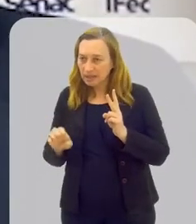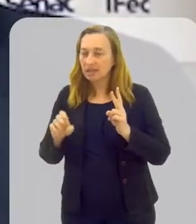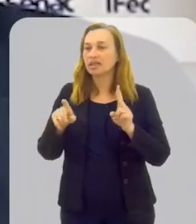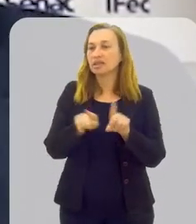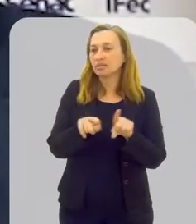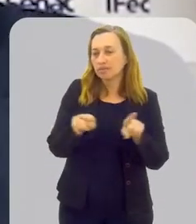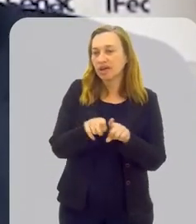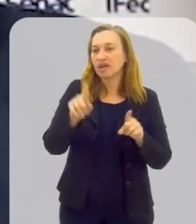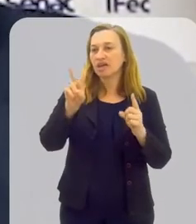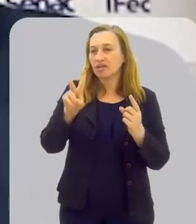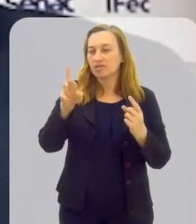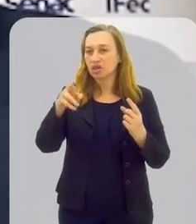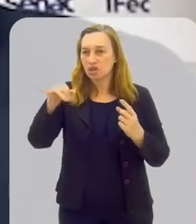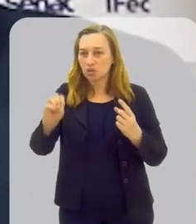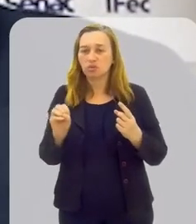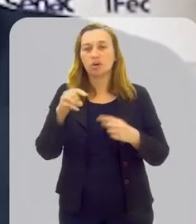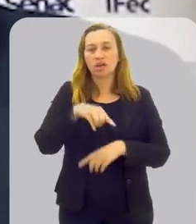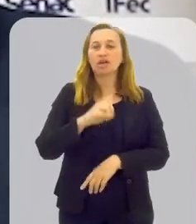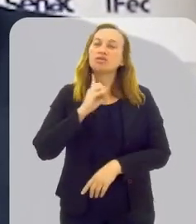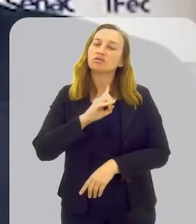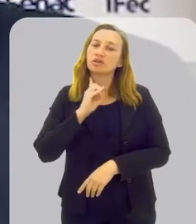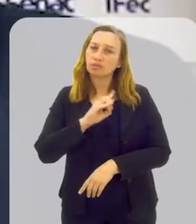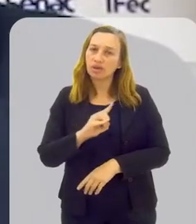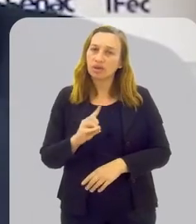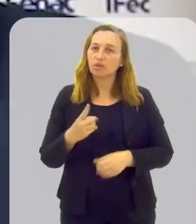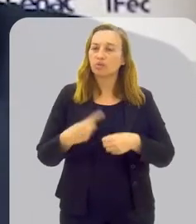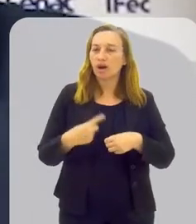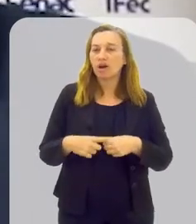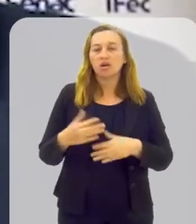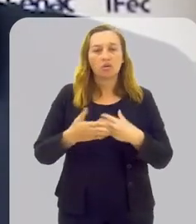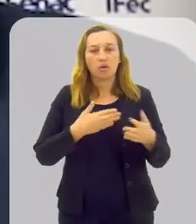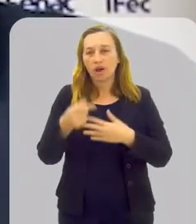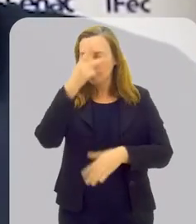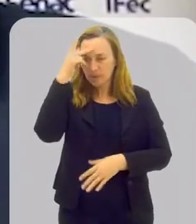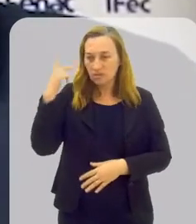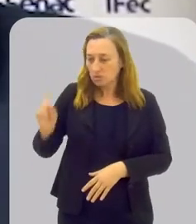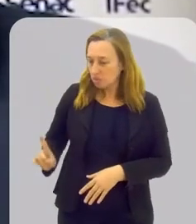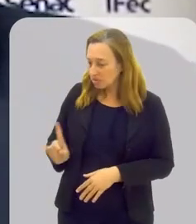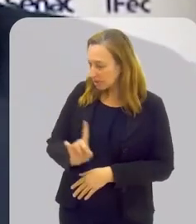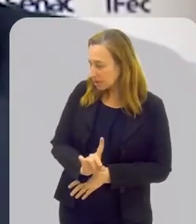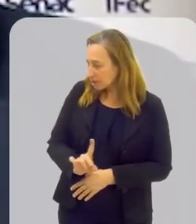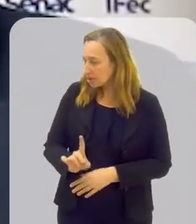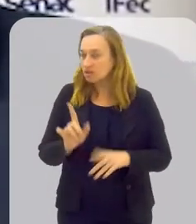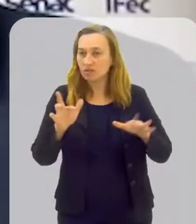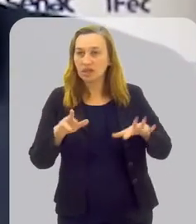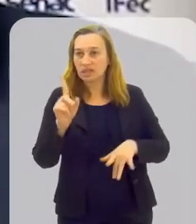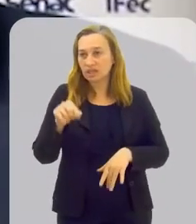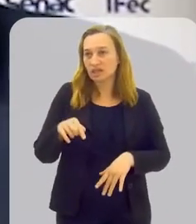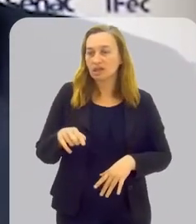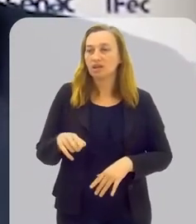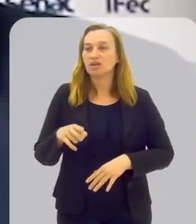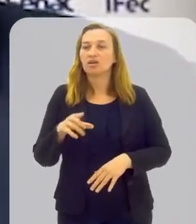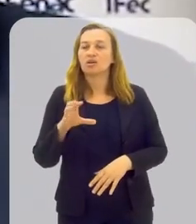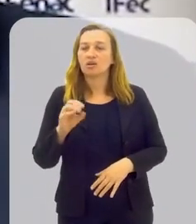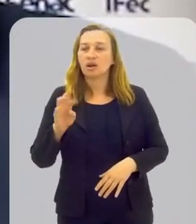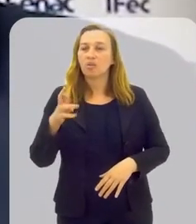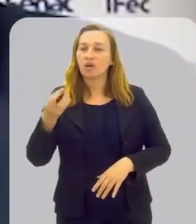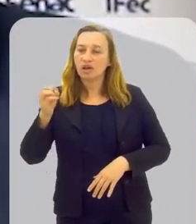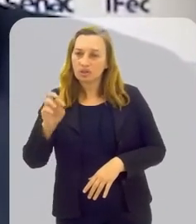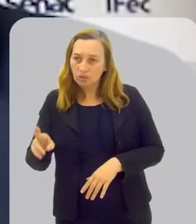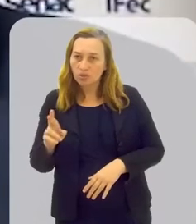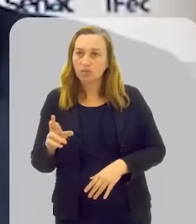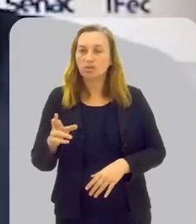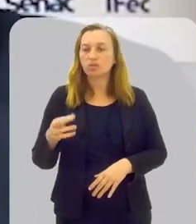disponibilizado aqui na sede da fecommessa aqui no bairro do Flamengo qualquer pessoa pode vir aqui O que diferencia é o